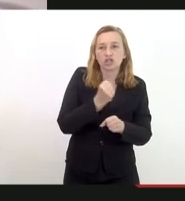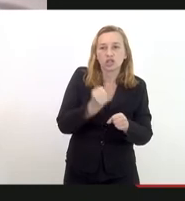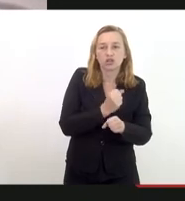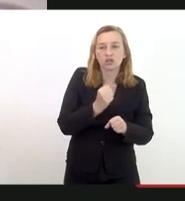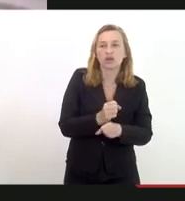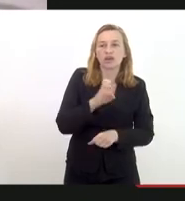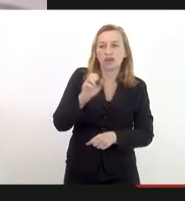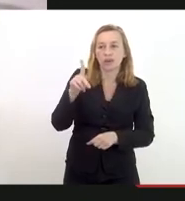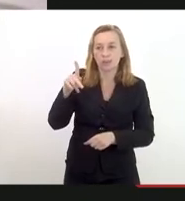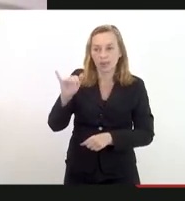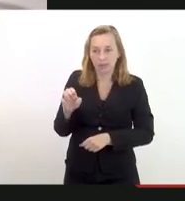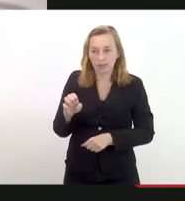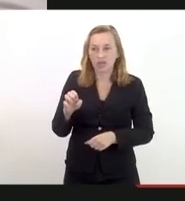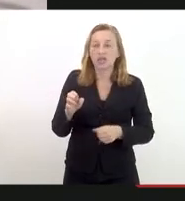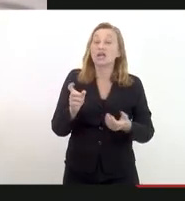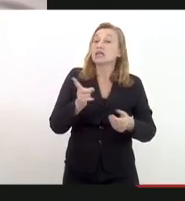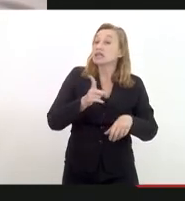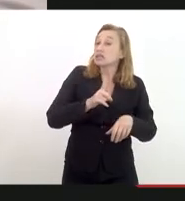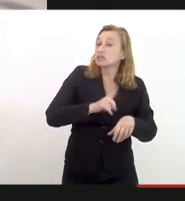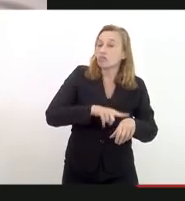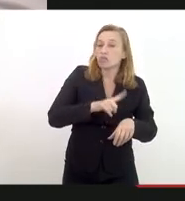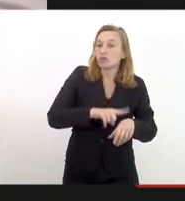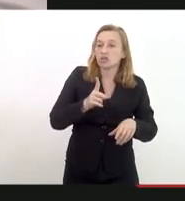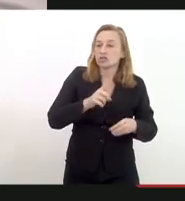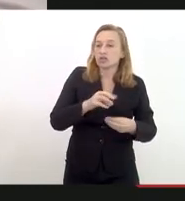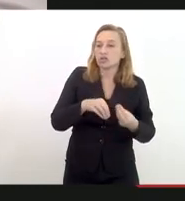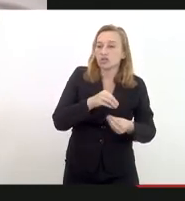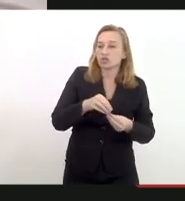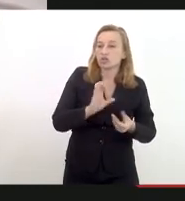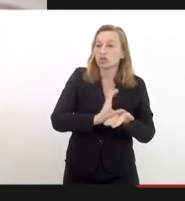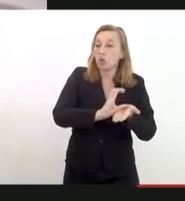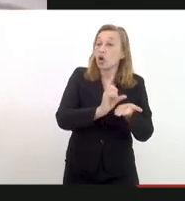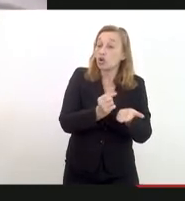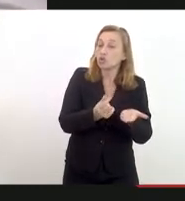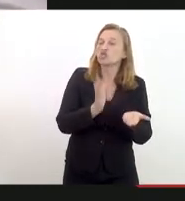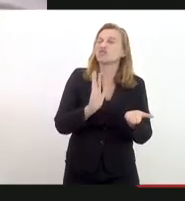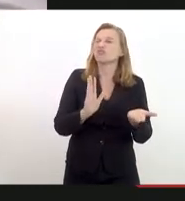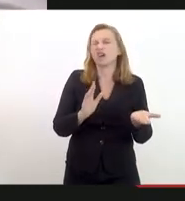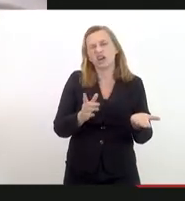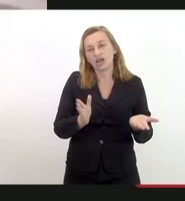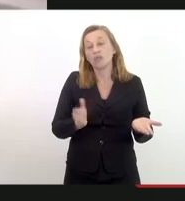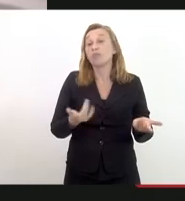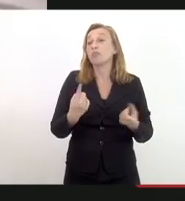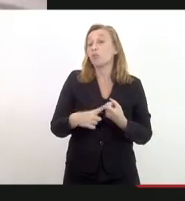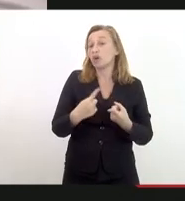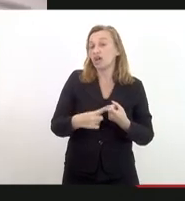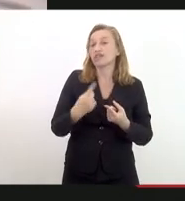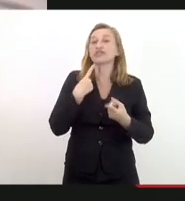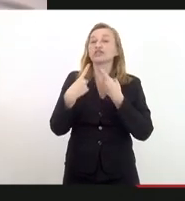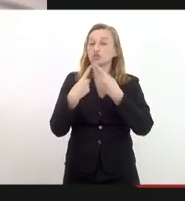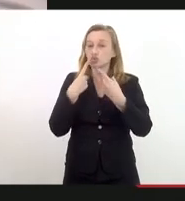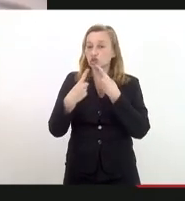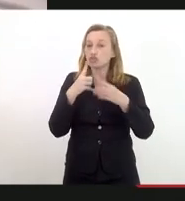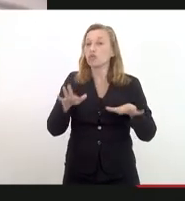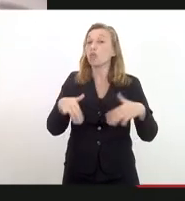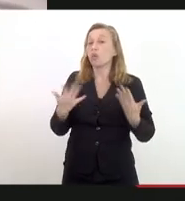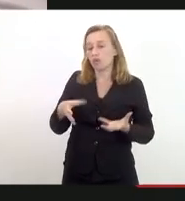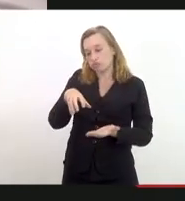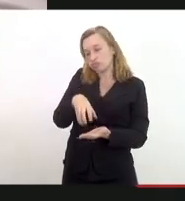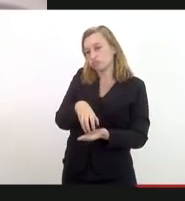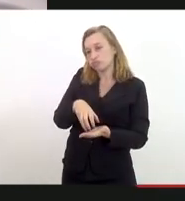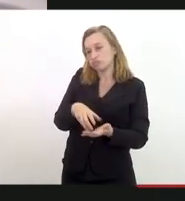IETAP. Ele, nesse momento, não está envolvendo recursos, porque ele ainda está sendo discutido qual é o órgão. A princípio,